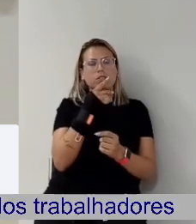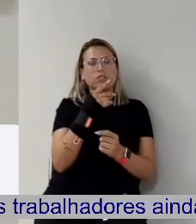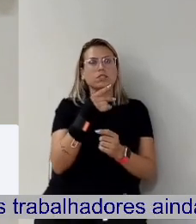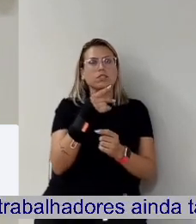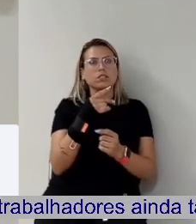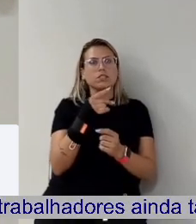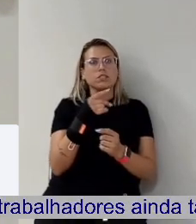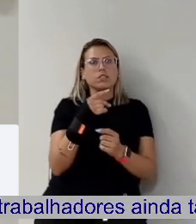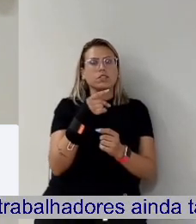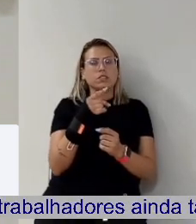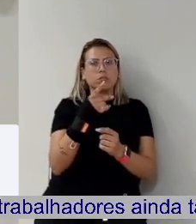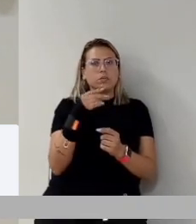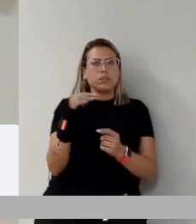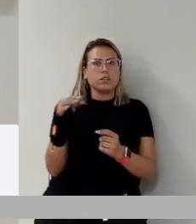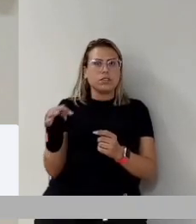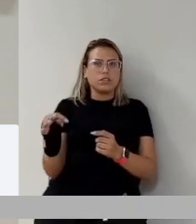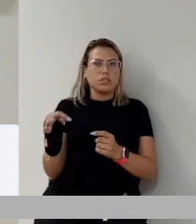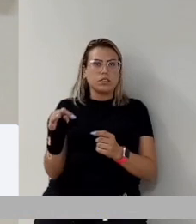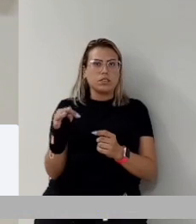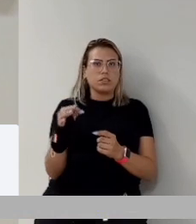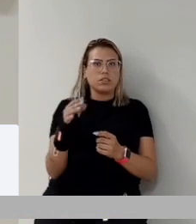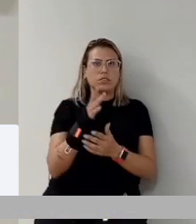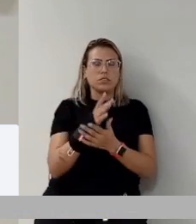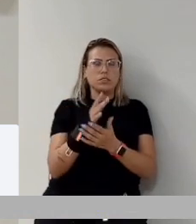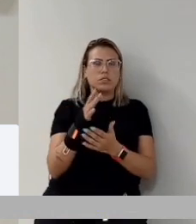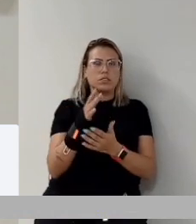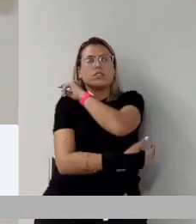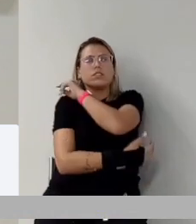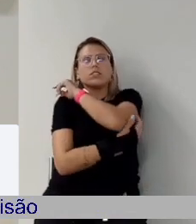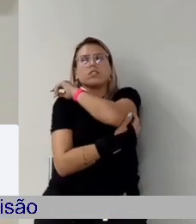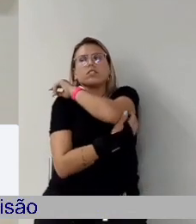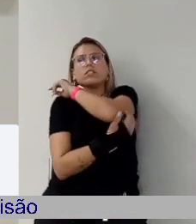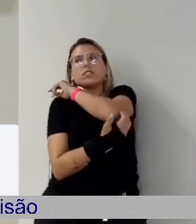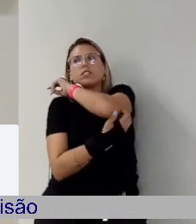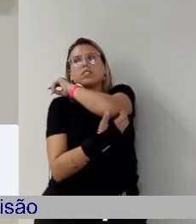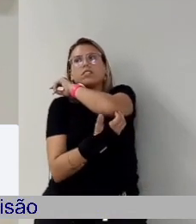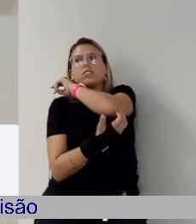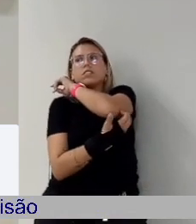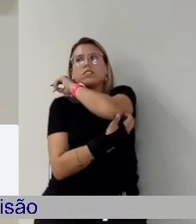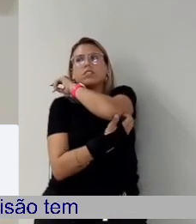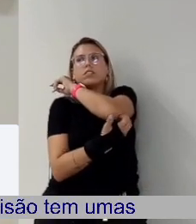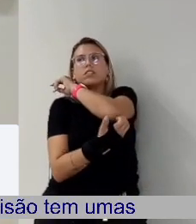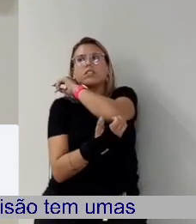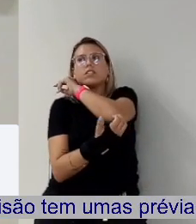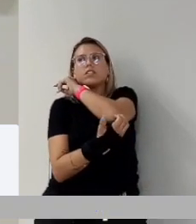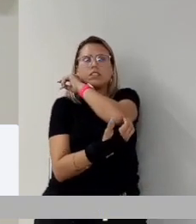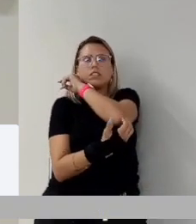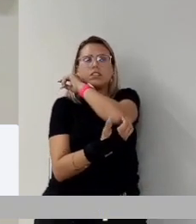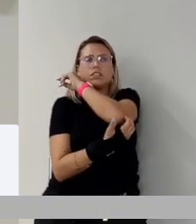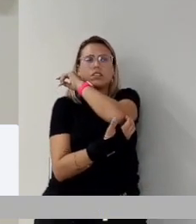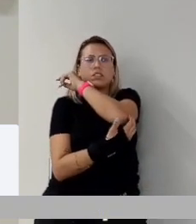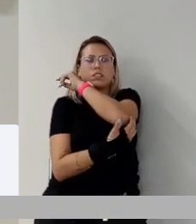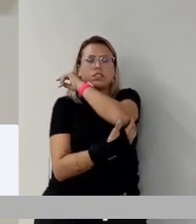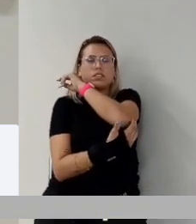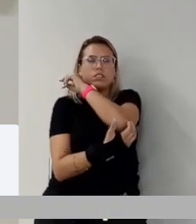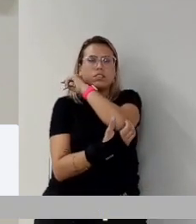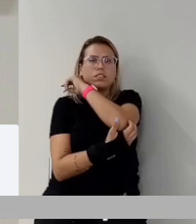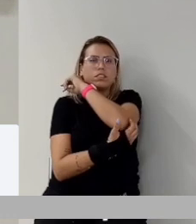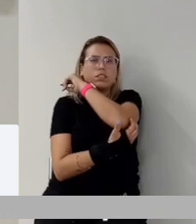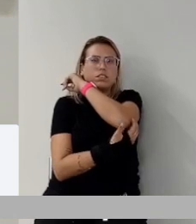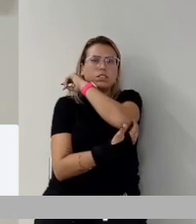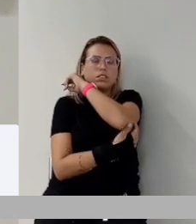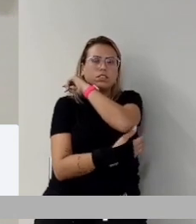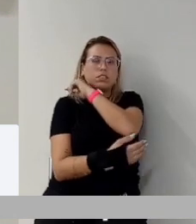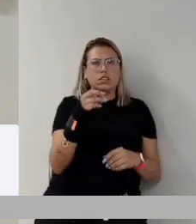tá eh não tem nada definido havia uma previsão de umas prévias para o dia 10 de Março mas